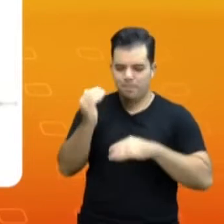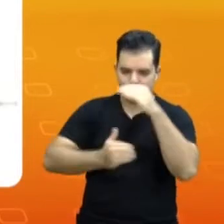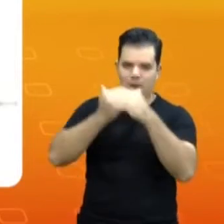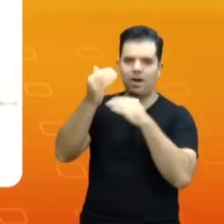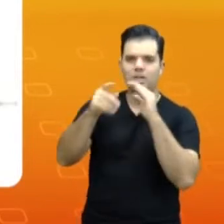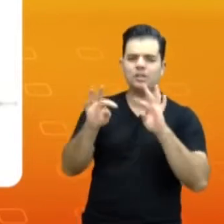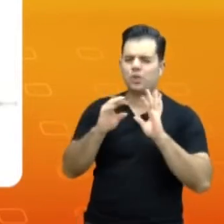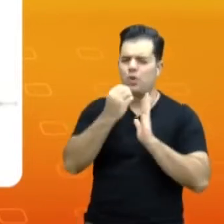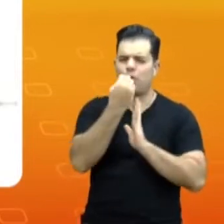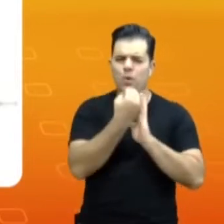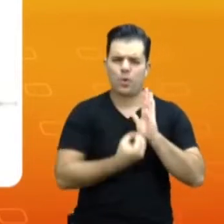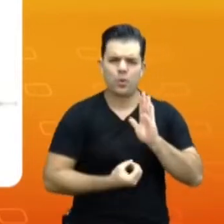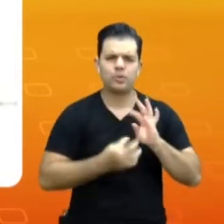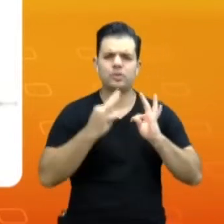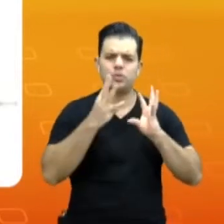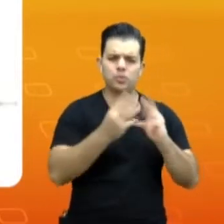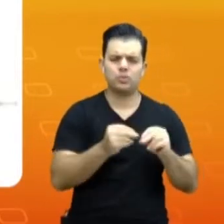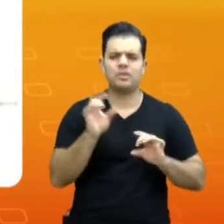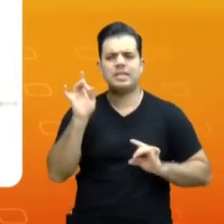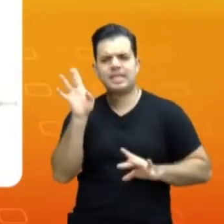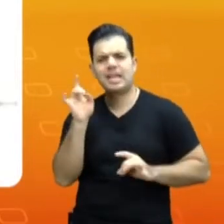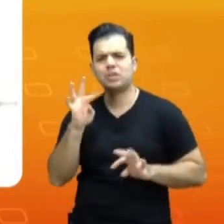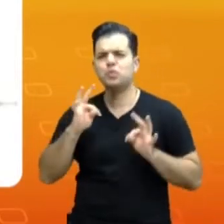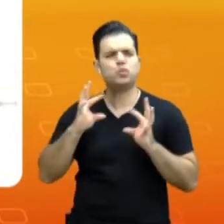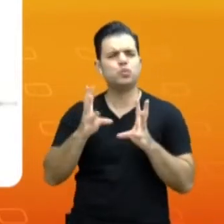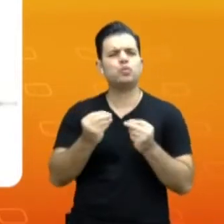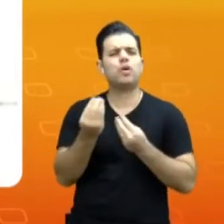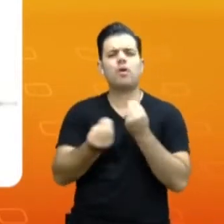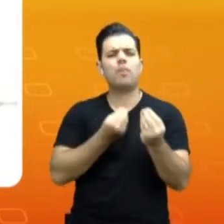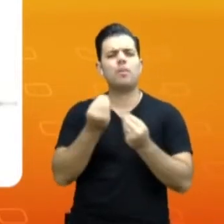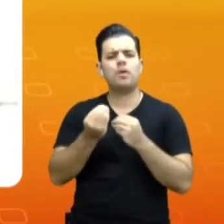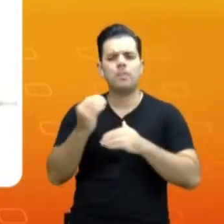tanto de orçamento quanto de técnico, enfim?